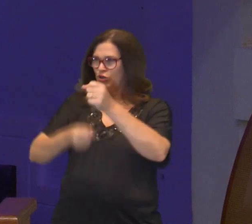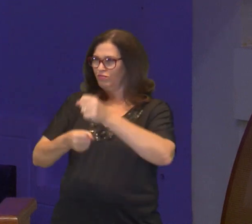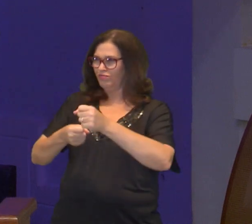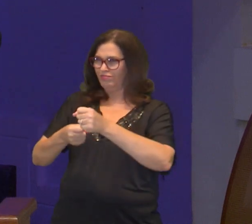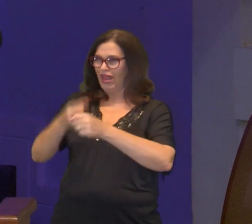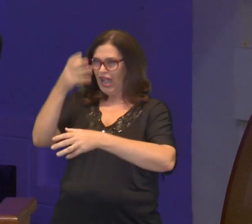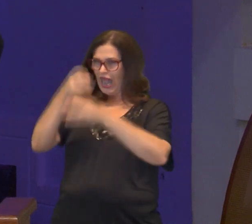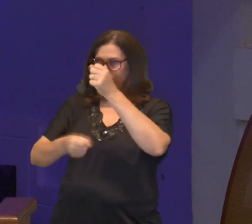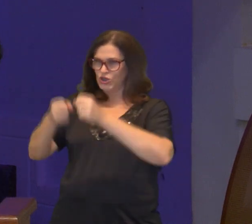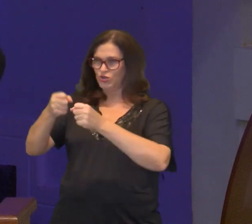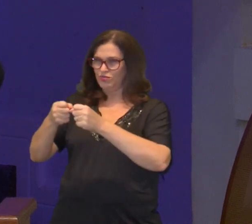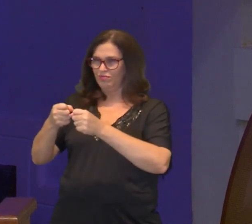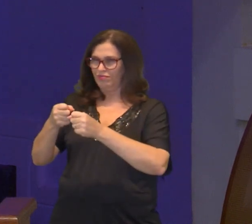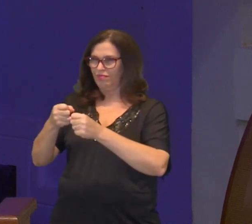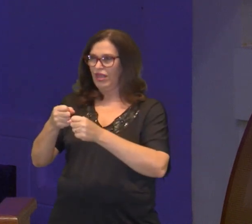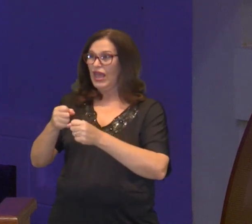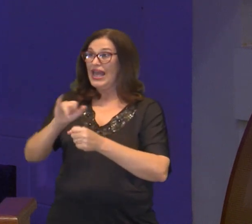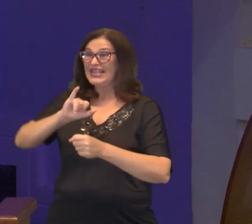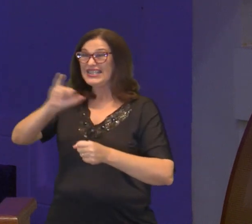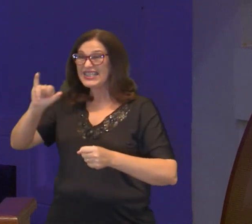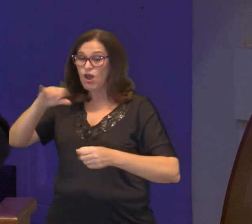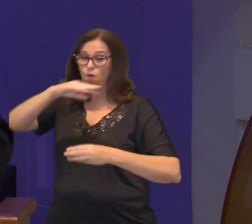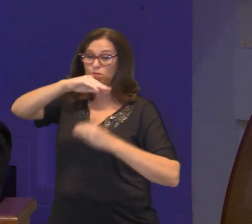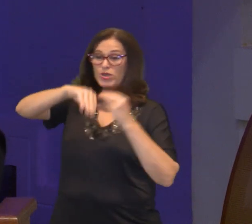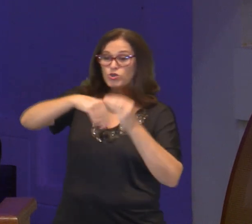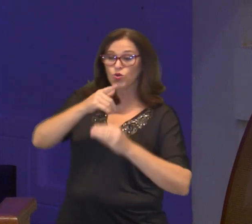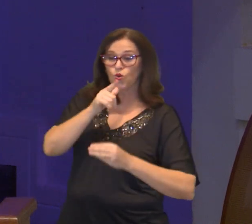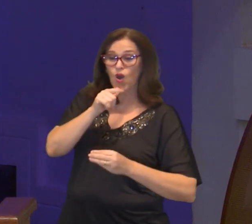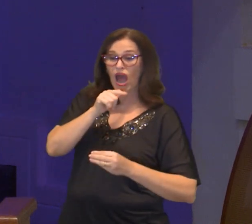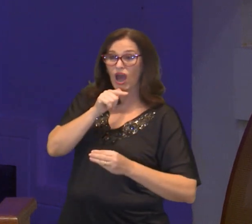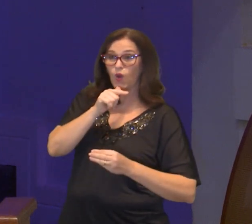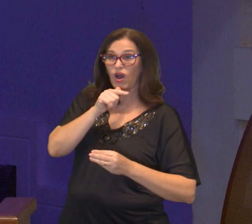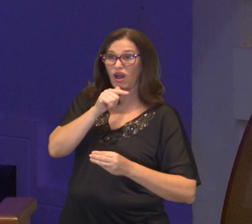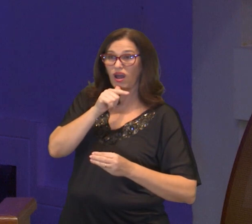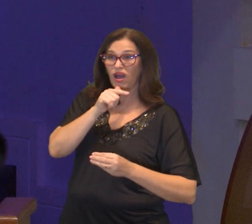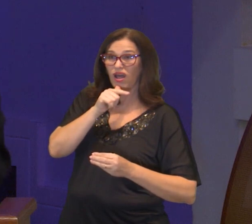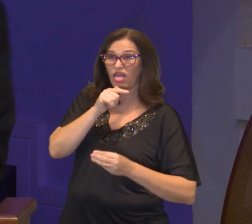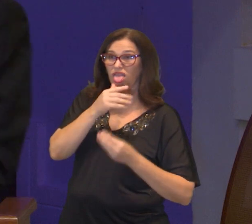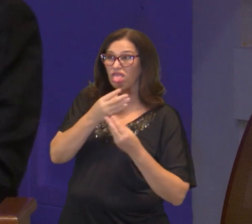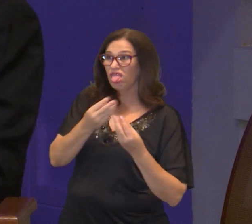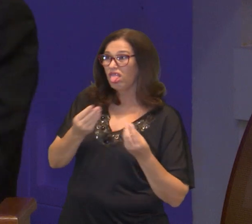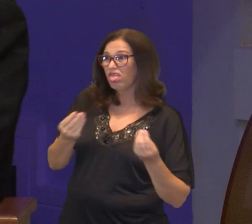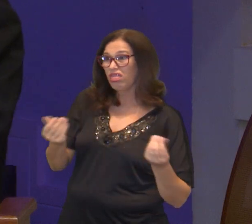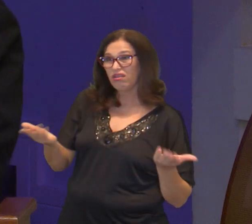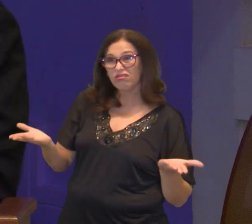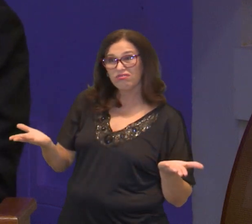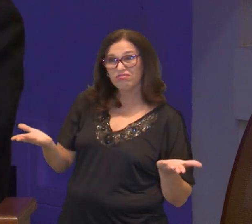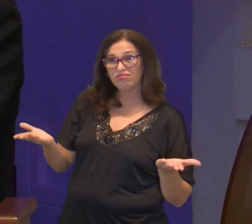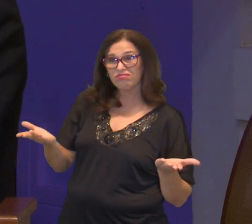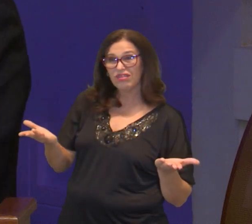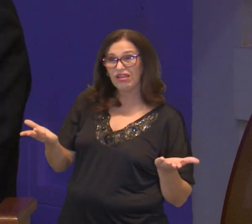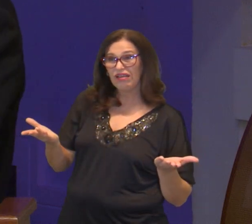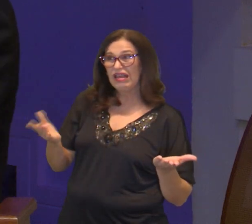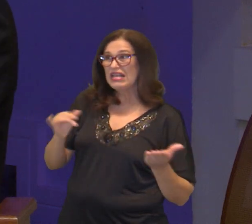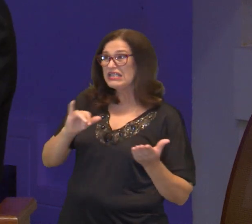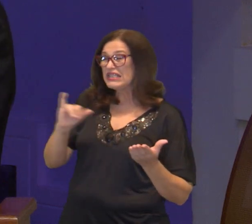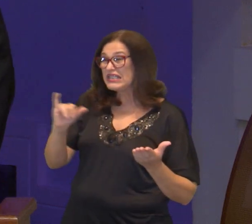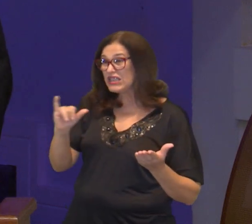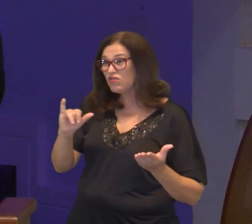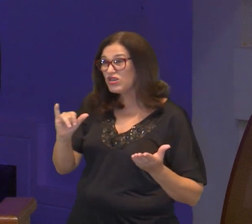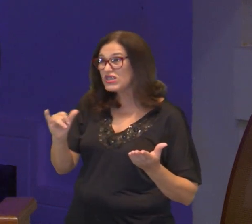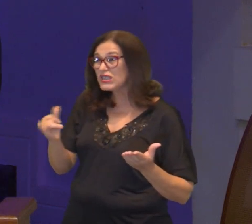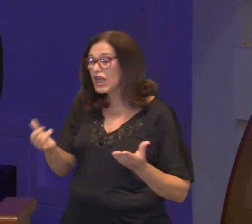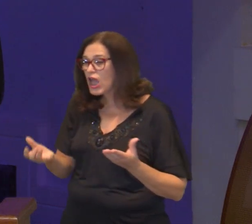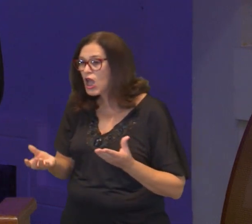entrou junto com o leite alguma coisa que não deveria estar ali. Quando você adiciona alguma coisa àquilo